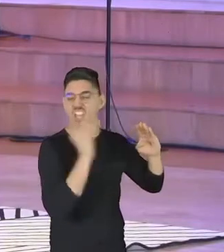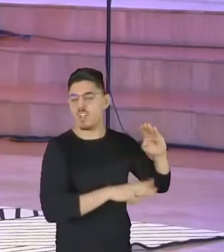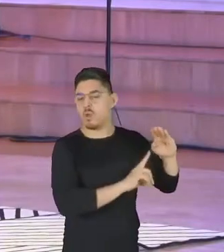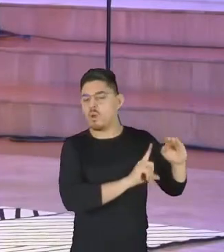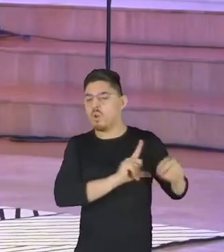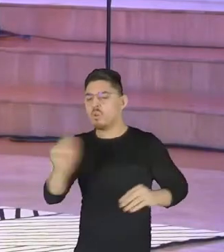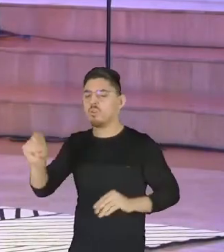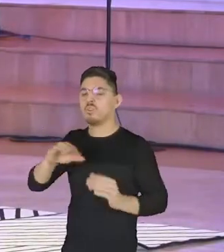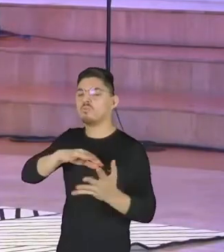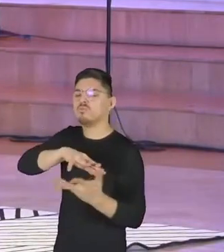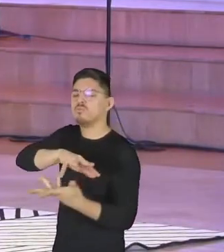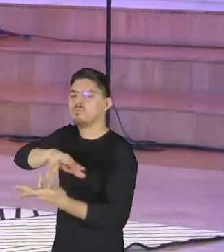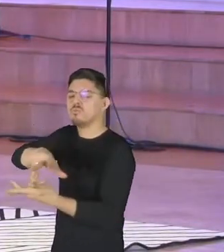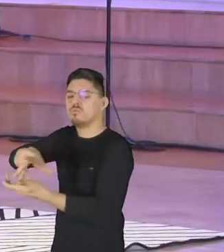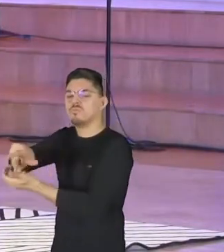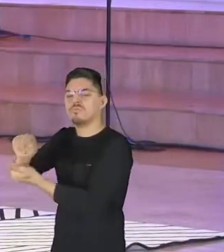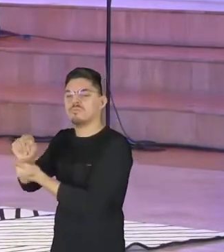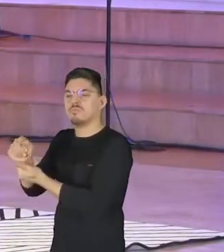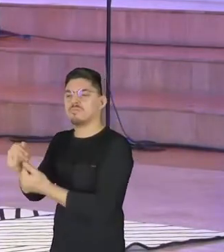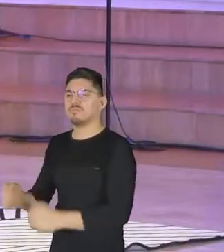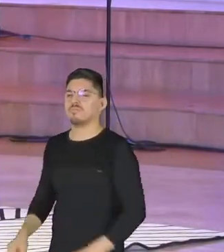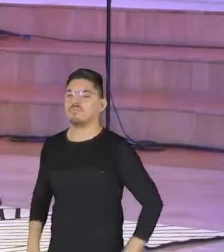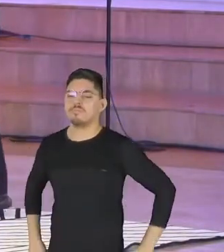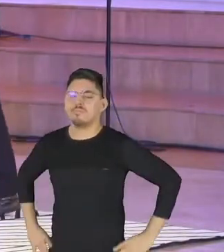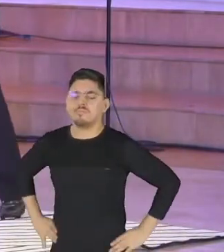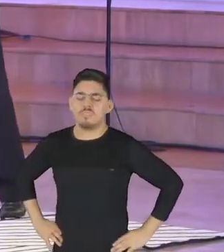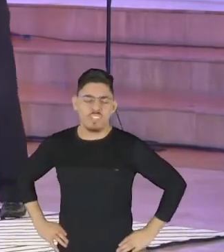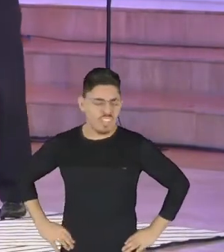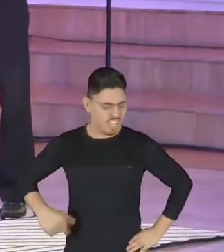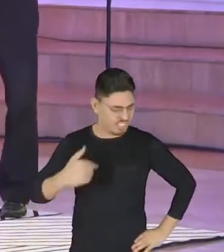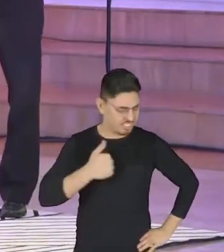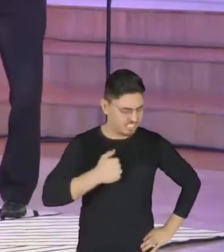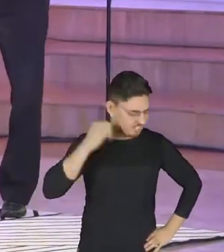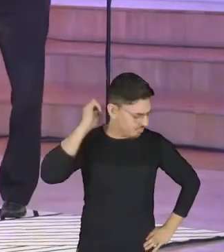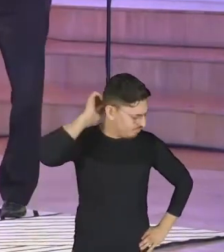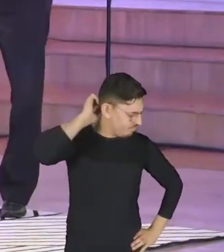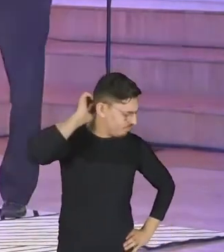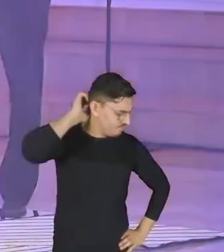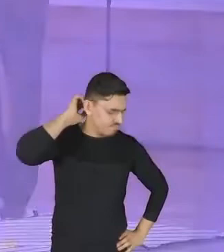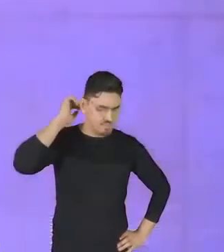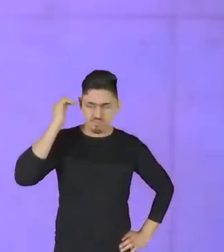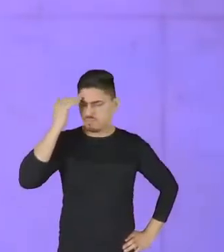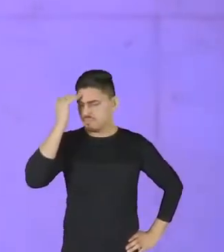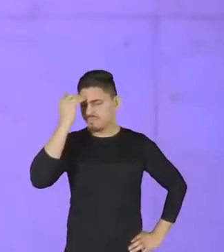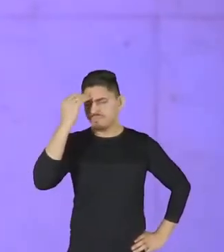de coração lá no fundo eu não entendi.